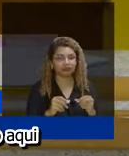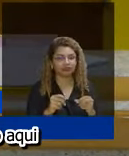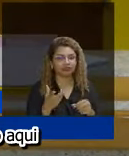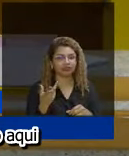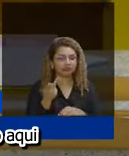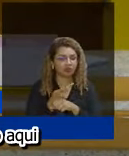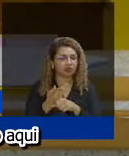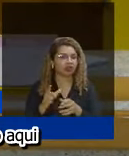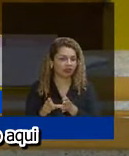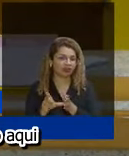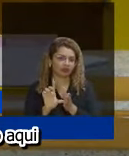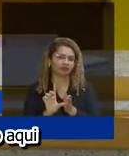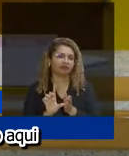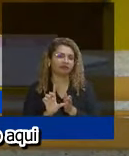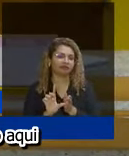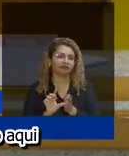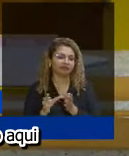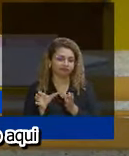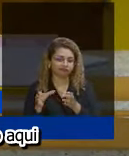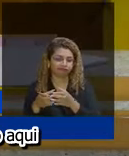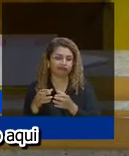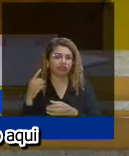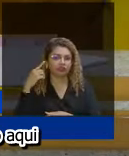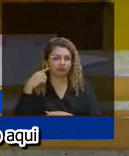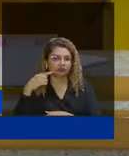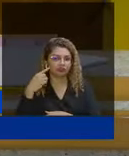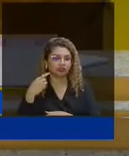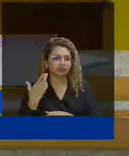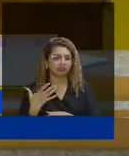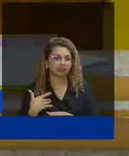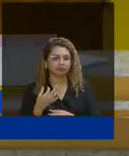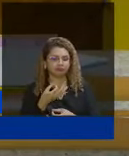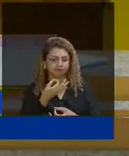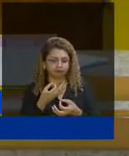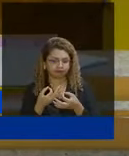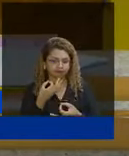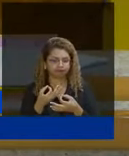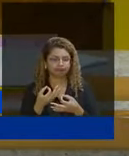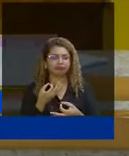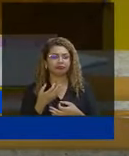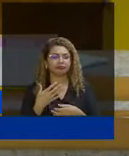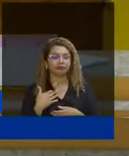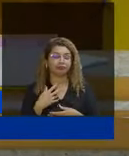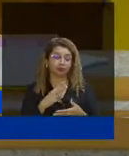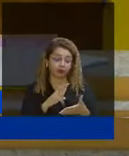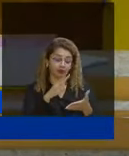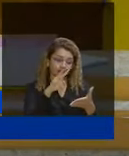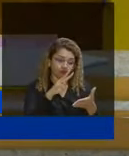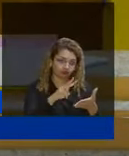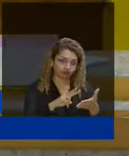no gabinete, usando de alguns argumentos que estão aqui no recurso, eu vou